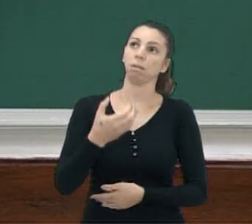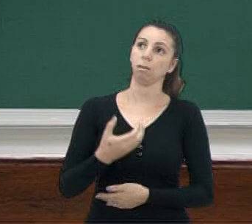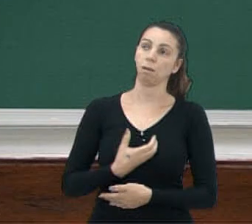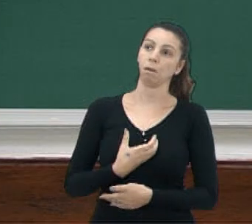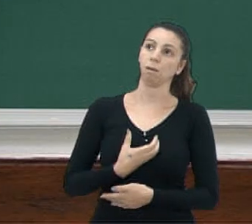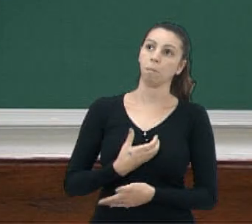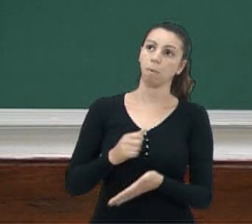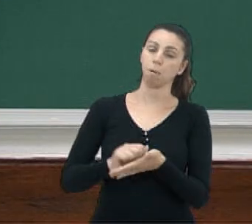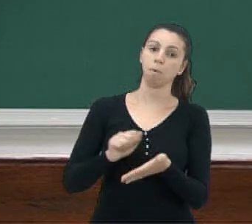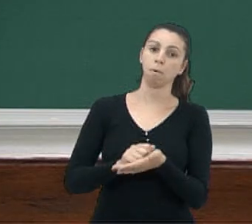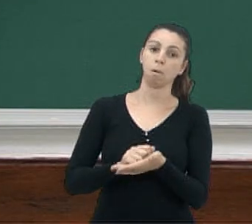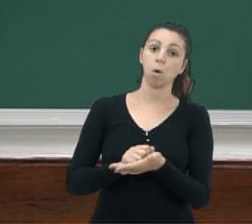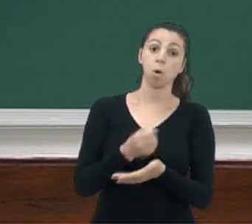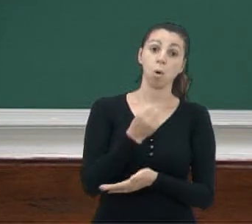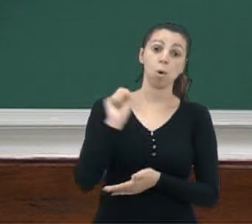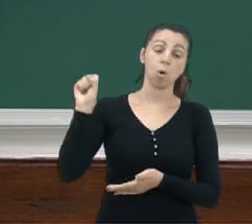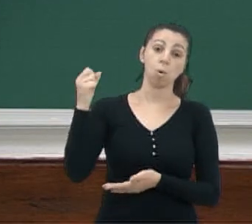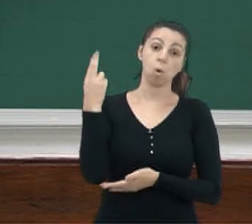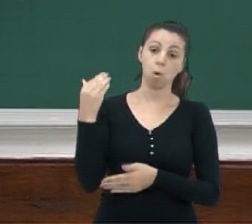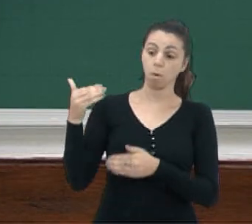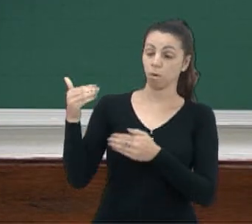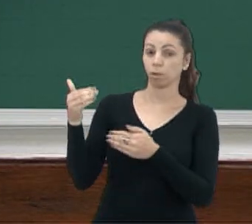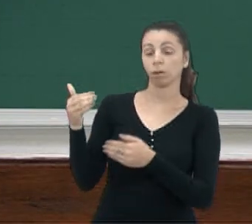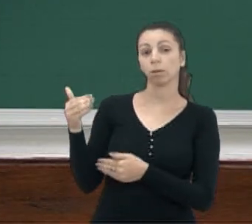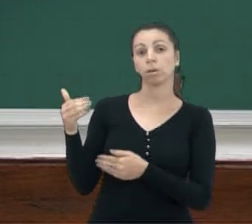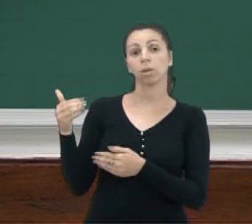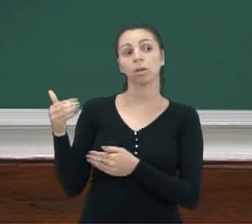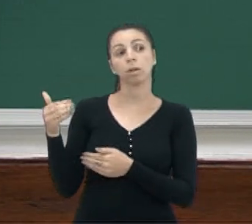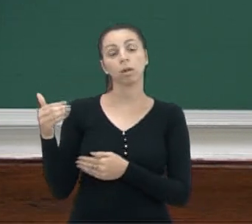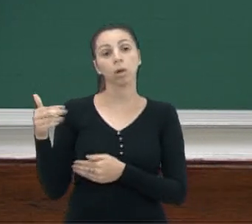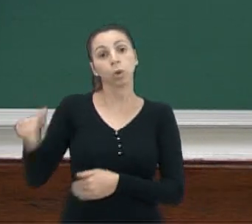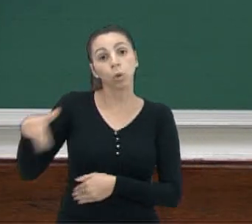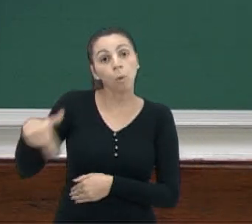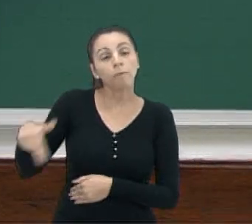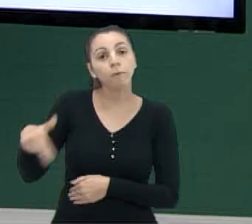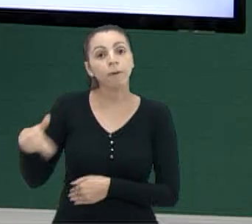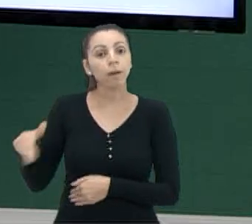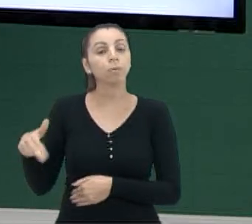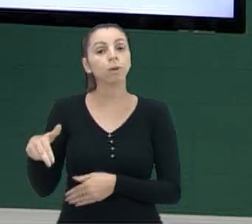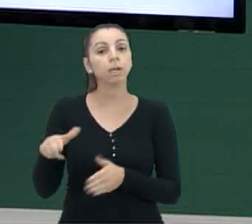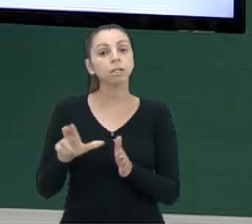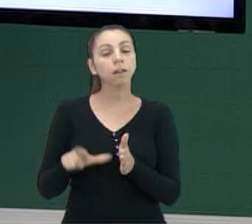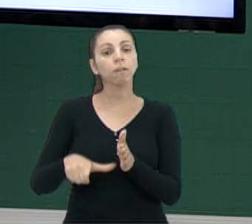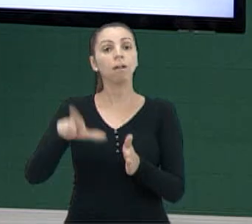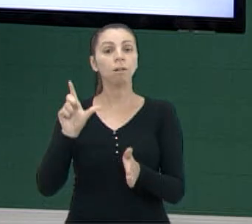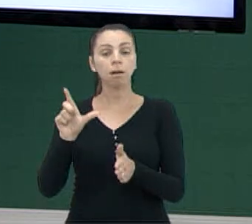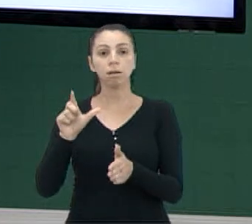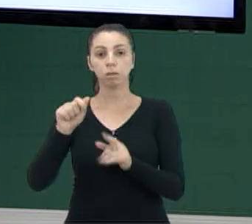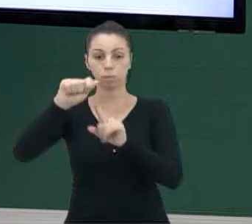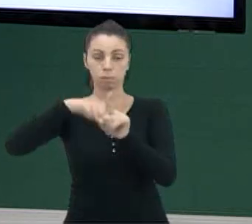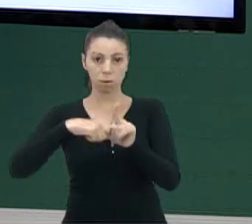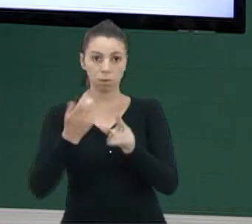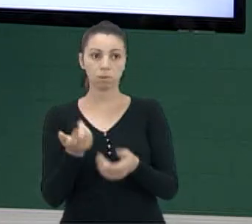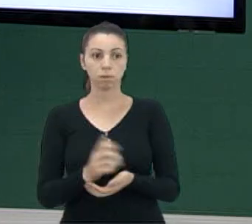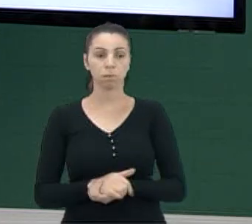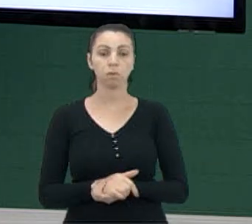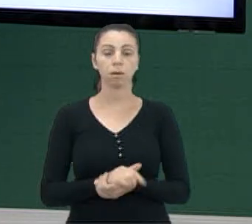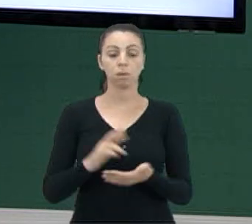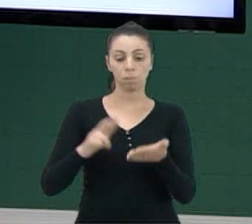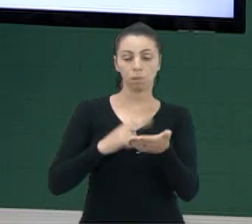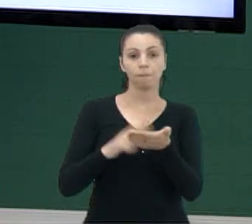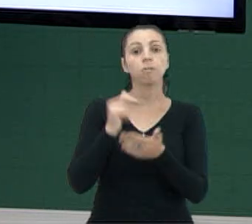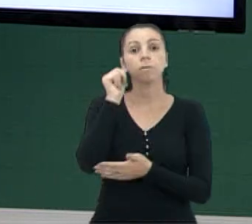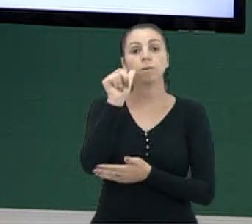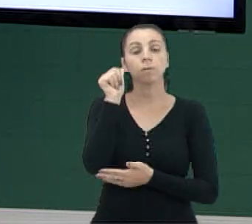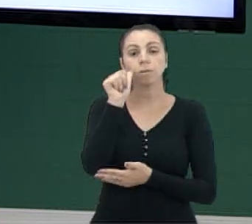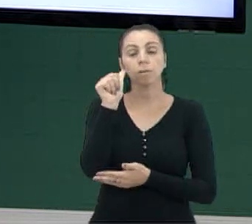estavam antecipando ali o mês, né? Por conta, depois, mais tarde, eles escrevem: por conta disso, a revista